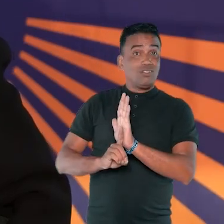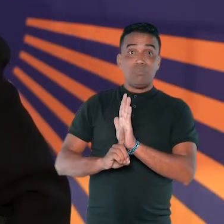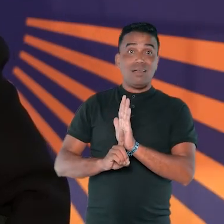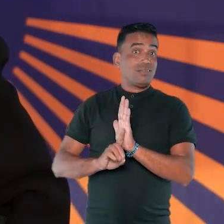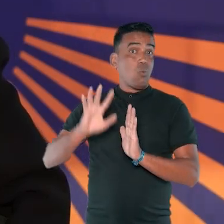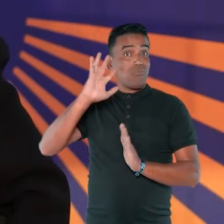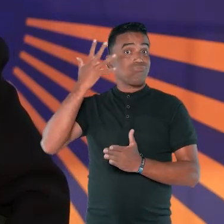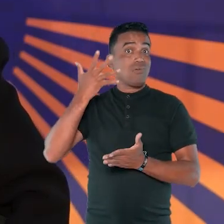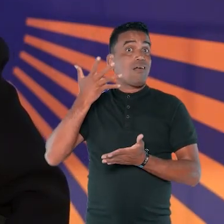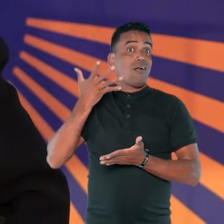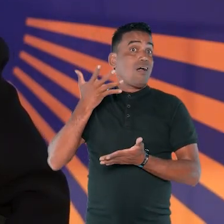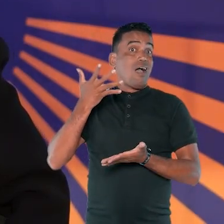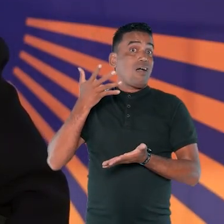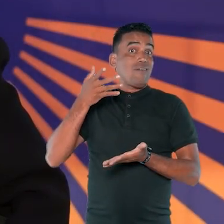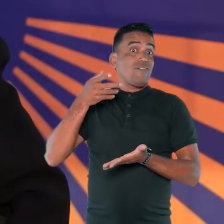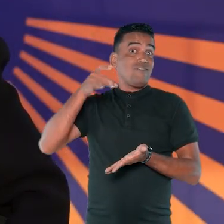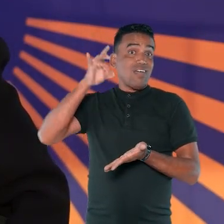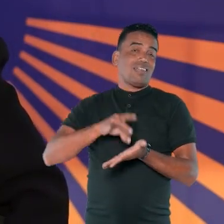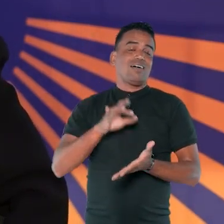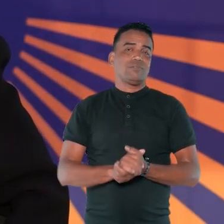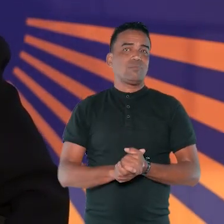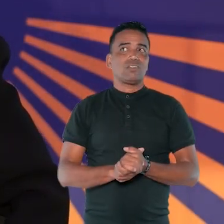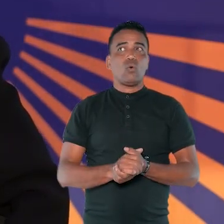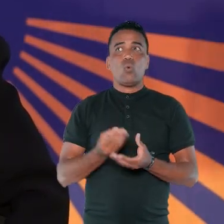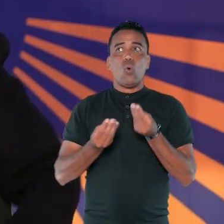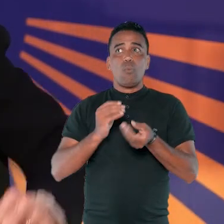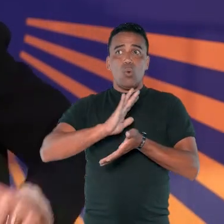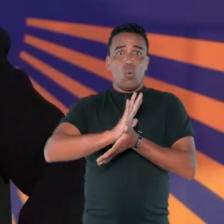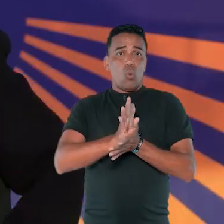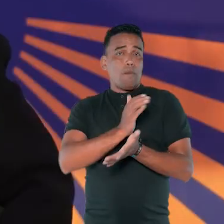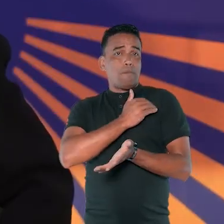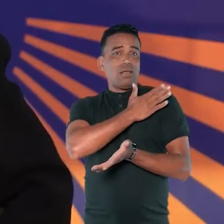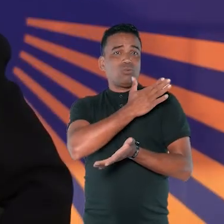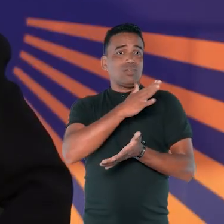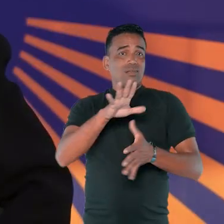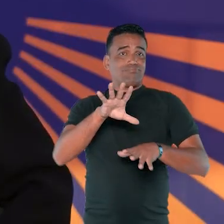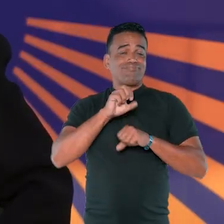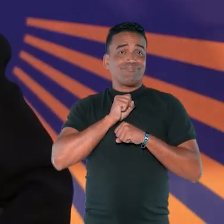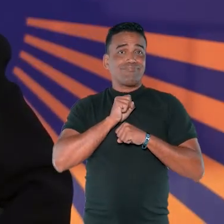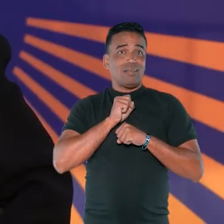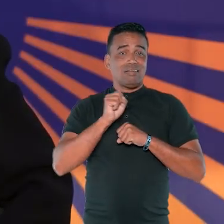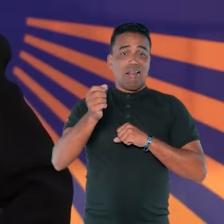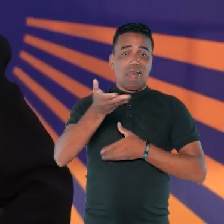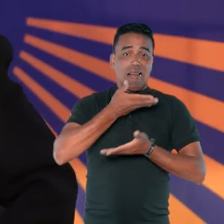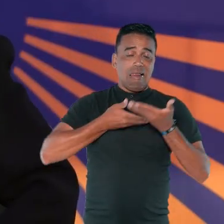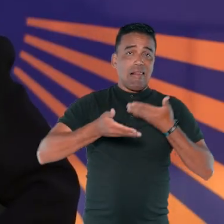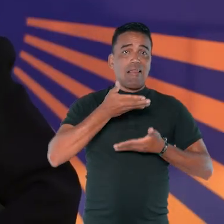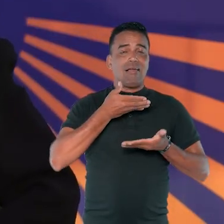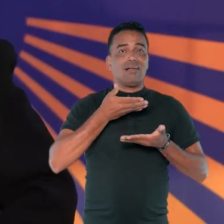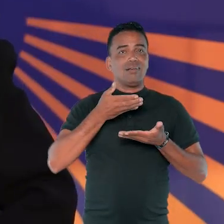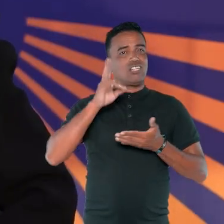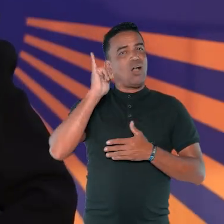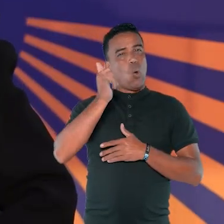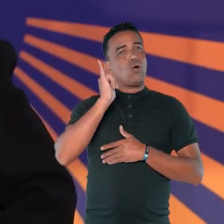efetivados, eu fico lembrando como que o preconceito passa para nós. Já contei isso, talvez a Silvana tenha me